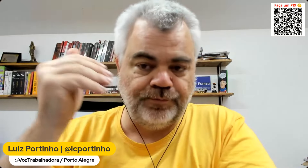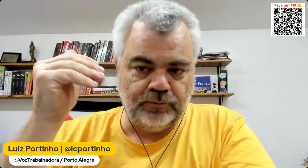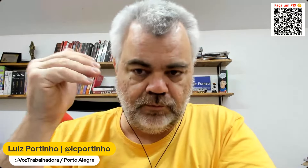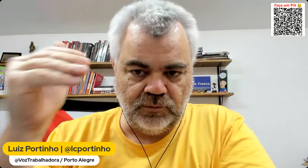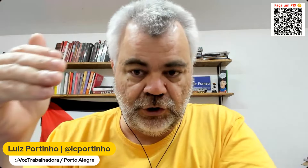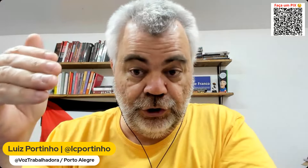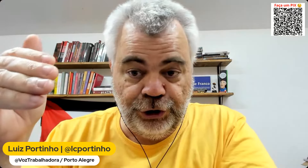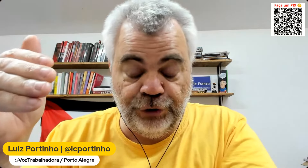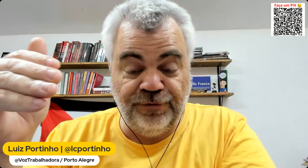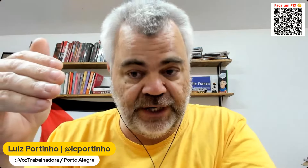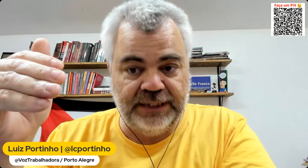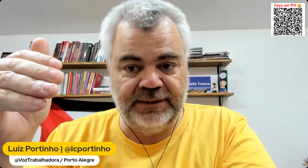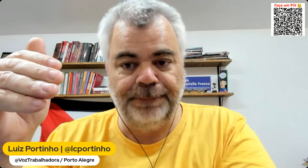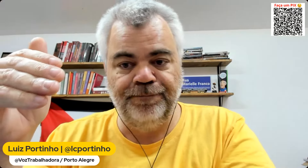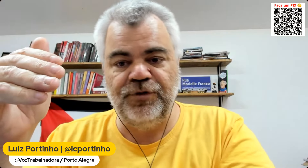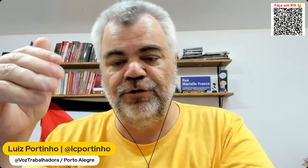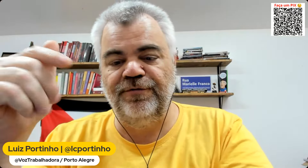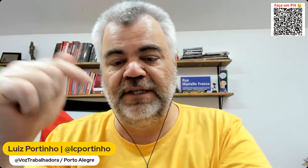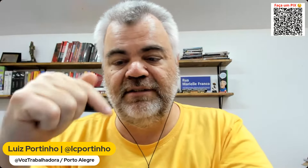aqui.